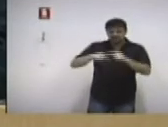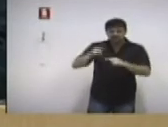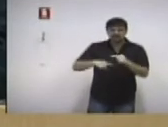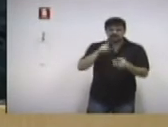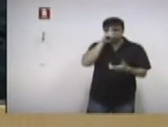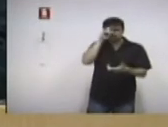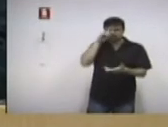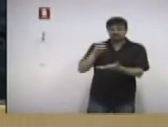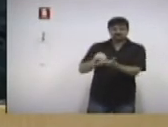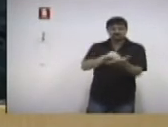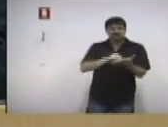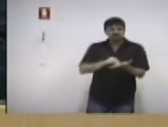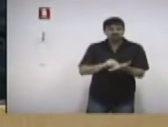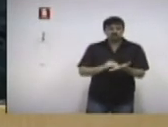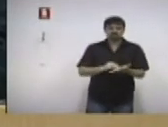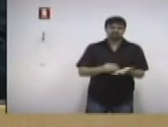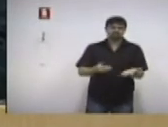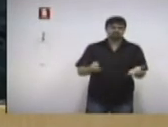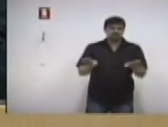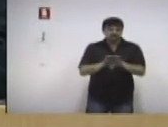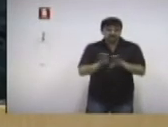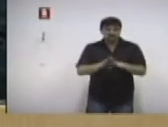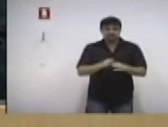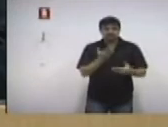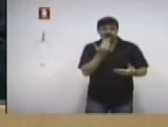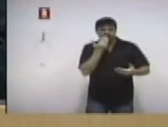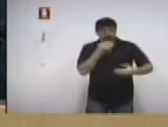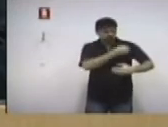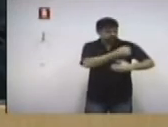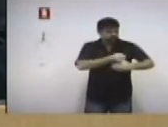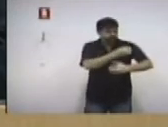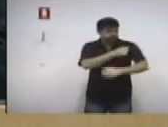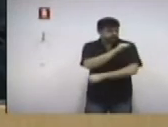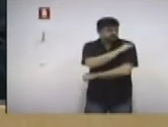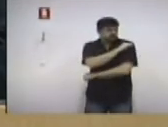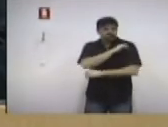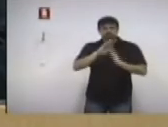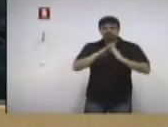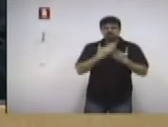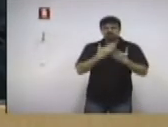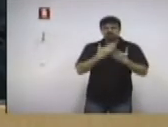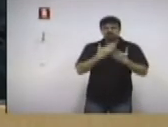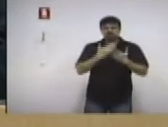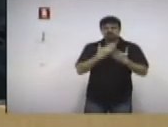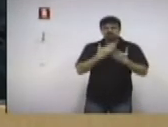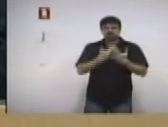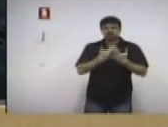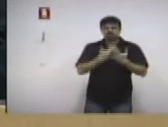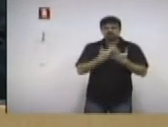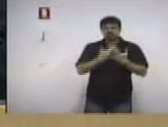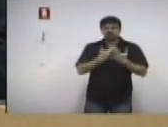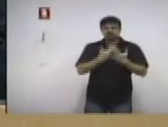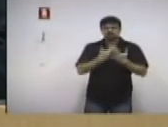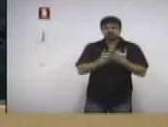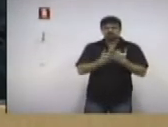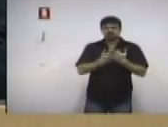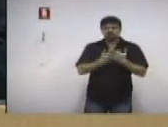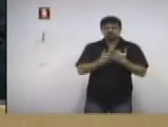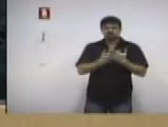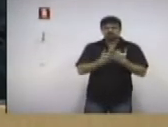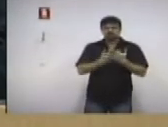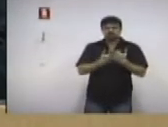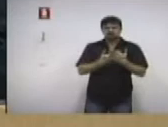que nos consta de manter uma merenda digna para as crianças nosso município está